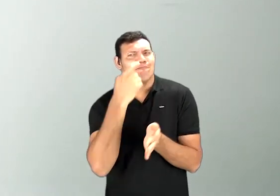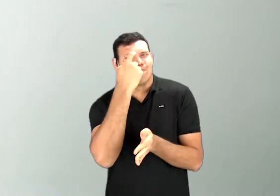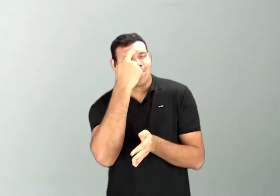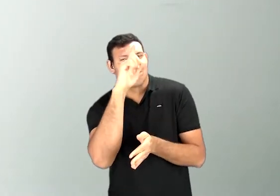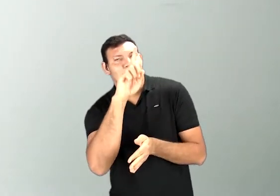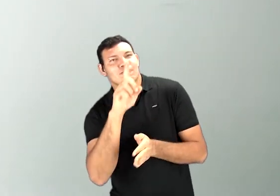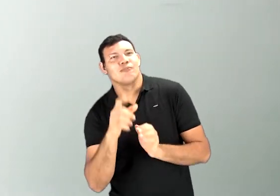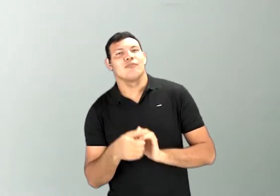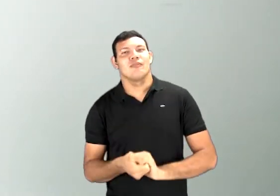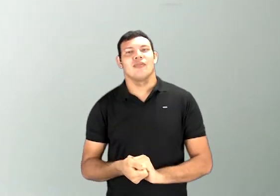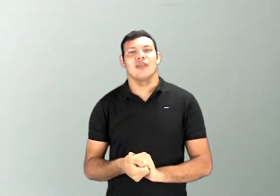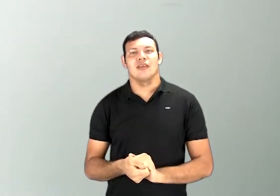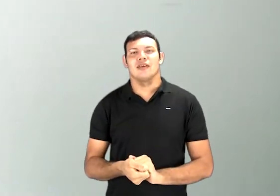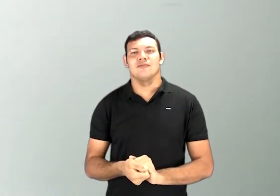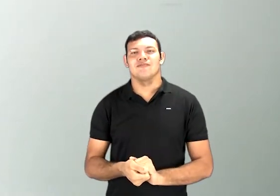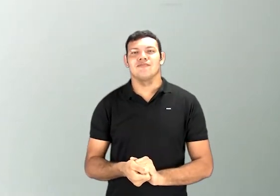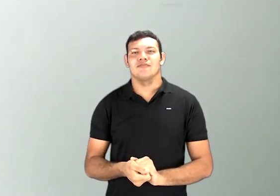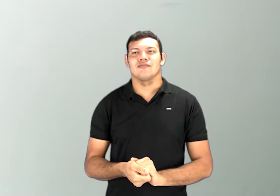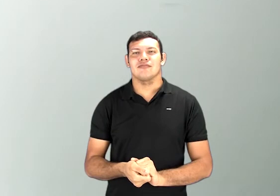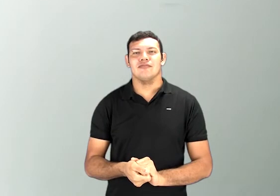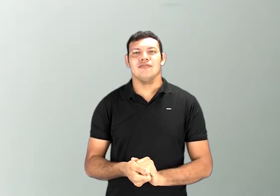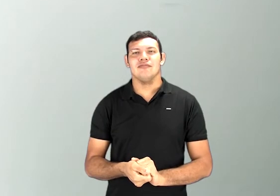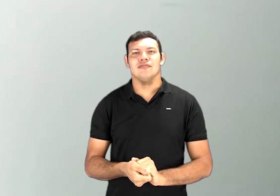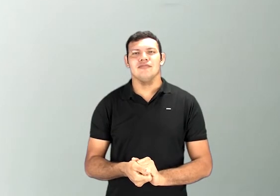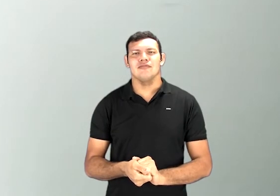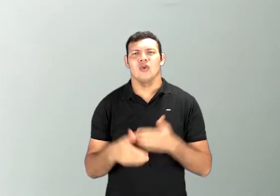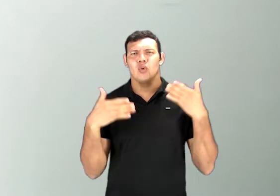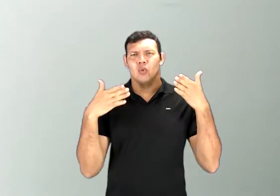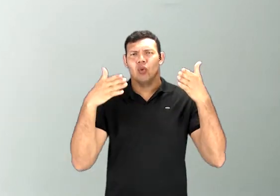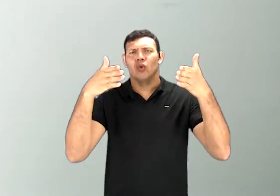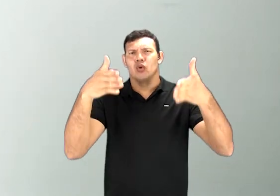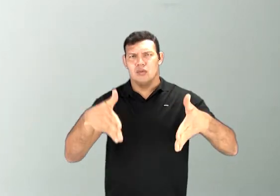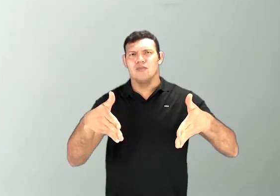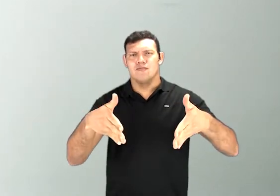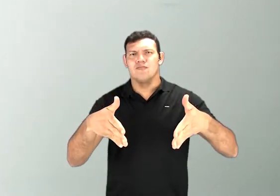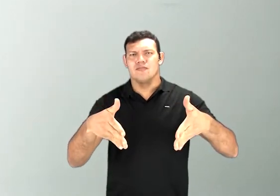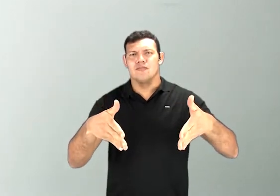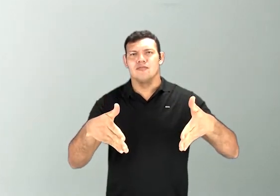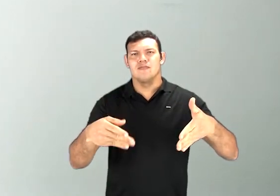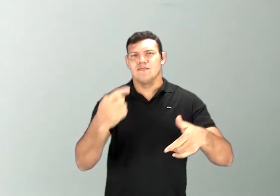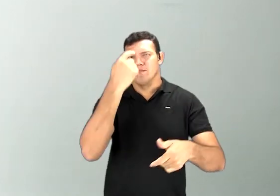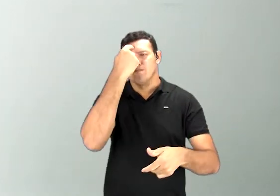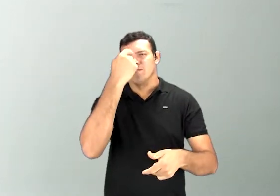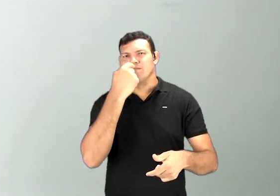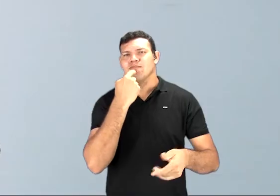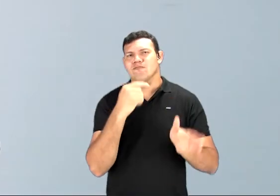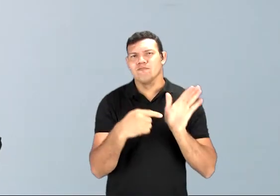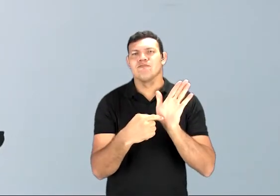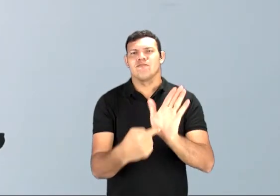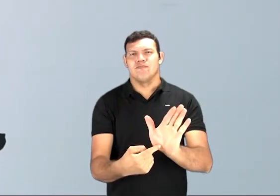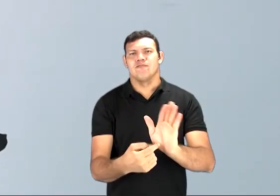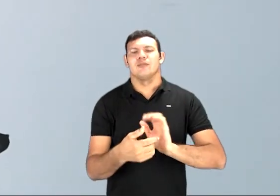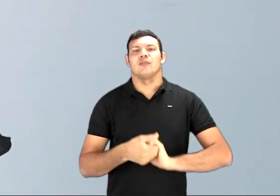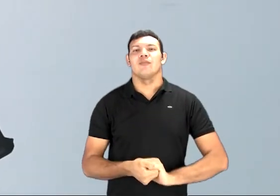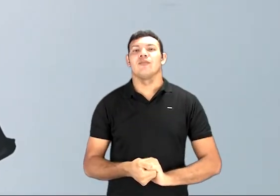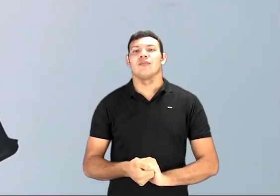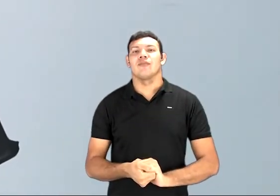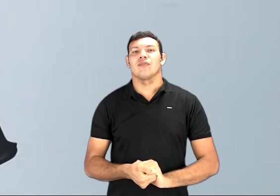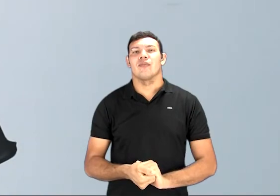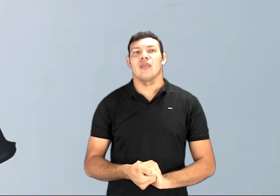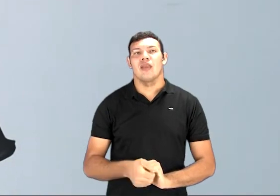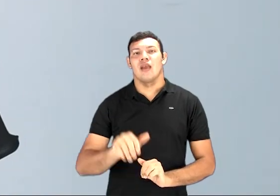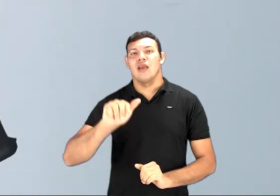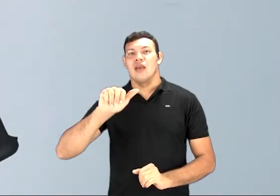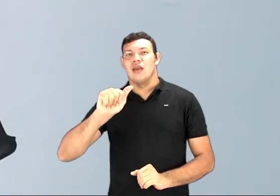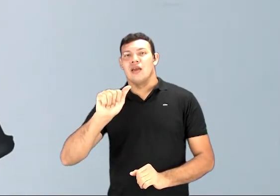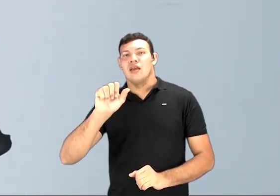do figurativismo é deixar em evidência a imagem que está sendo representada. No